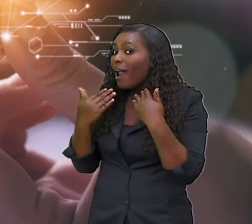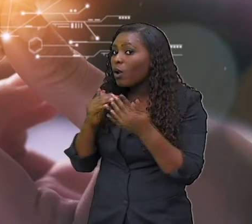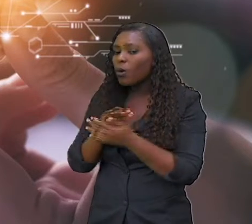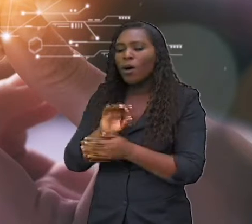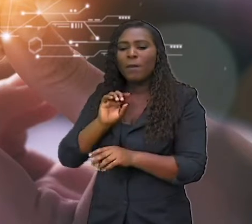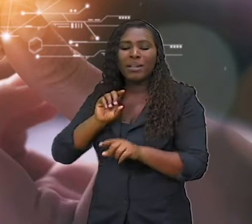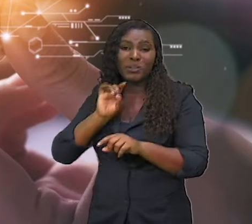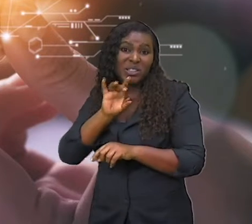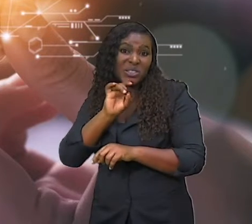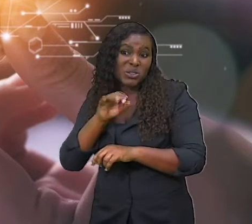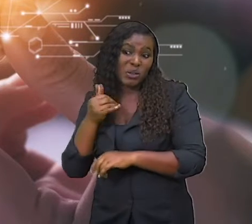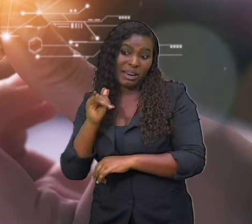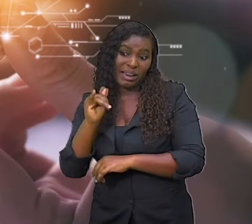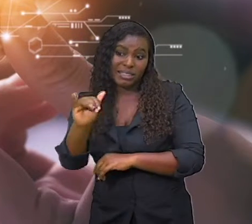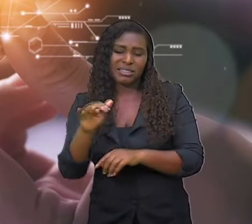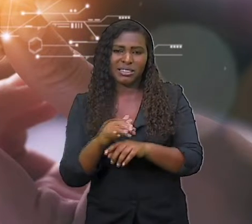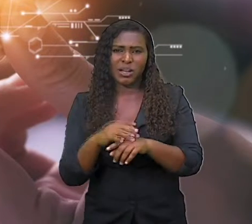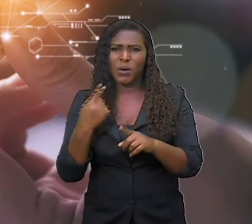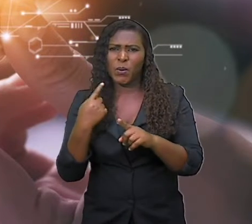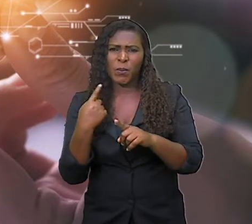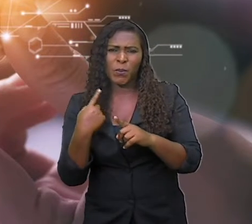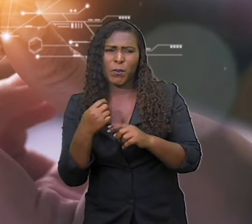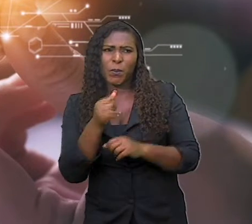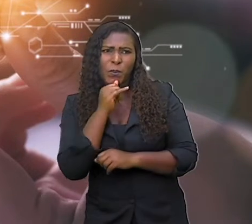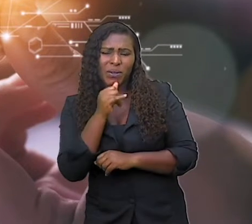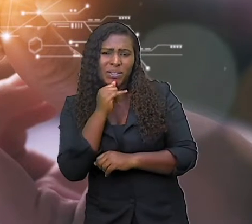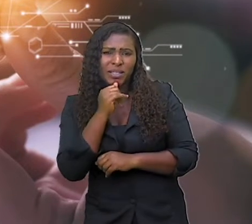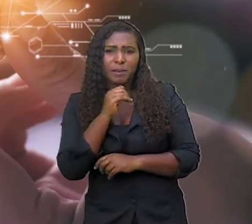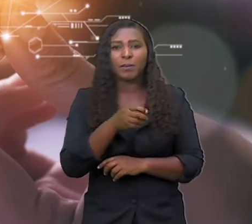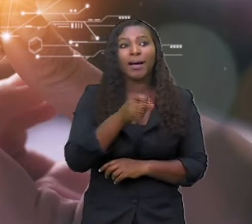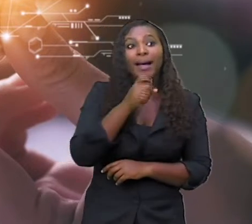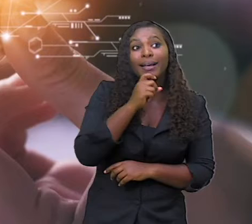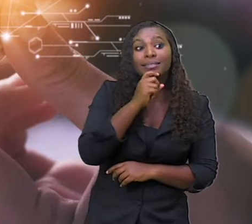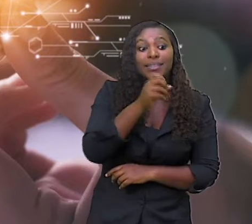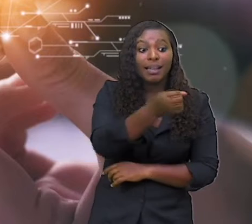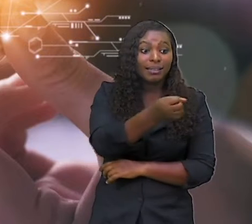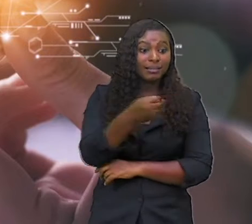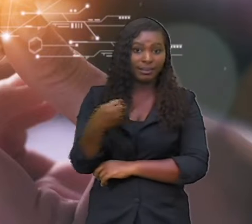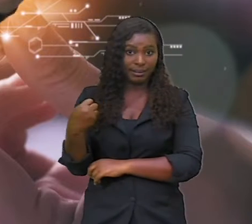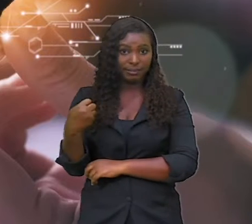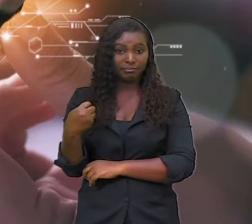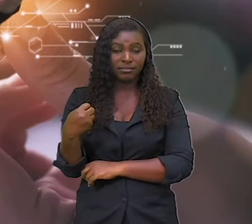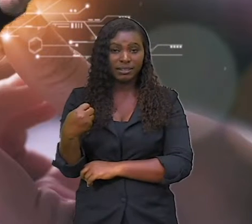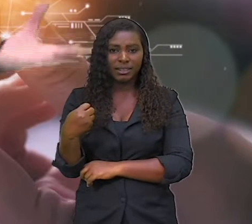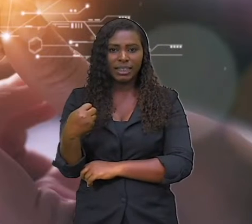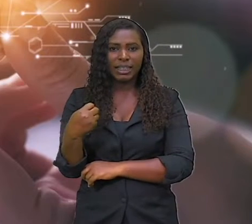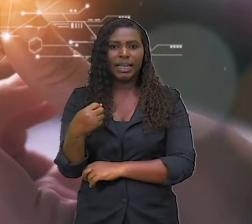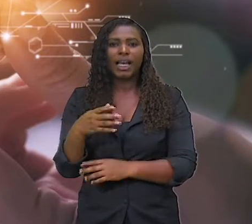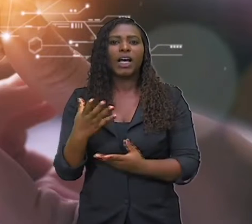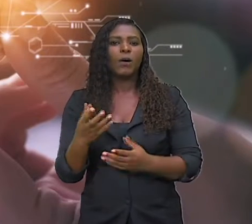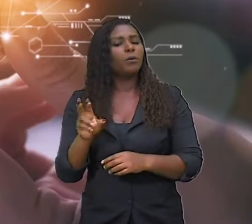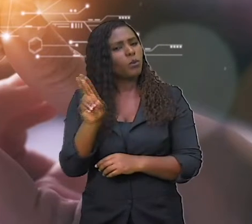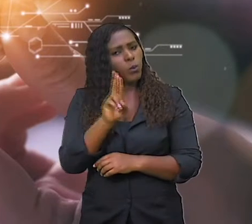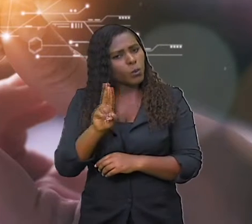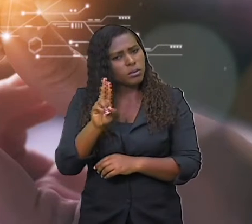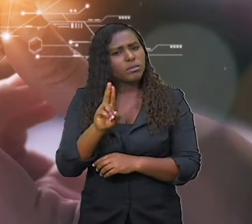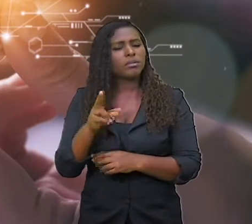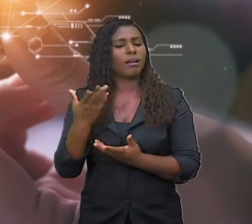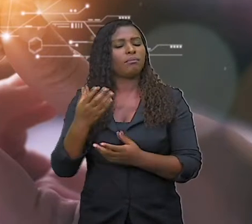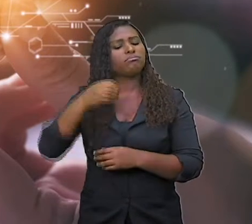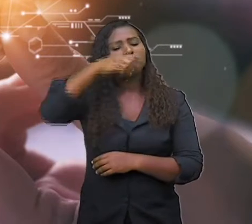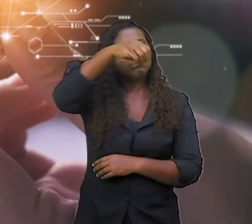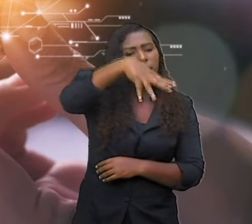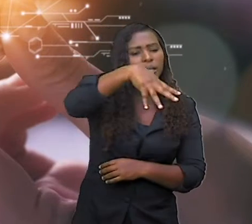ele vai sofrer um aumento desse calor. Então, ele pode aquecer,